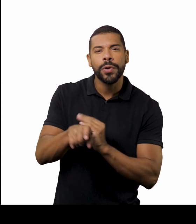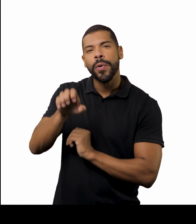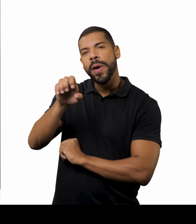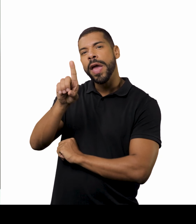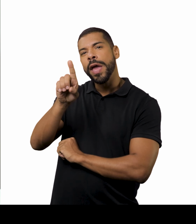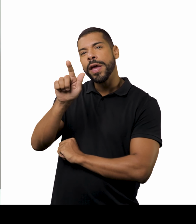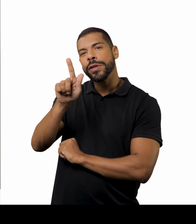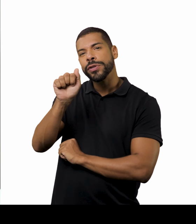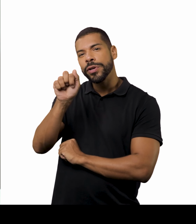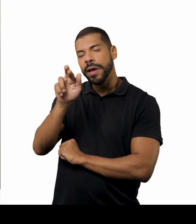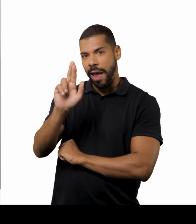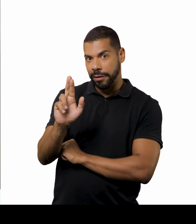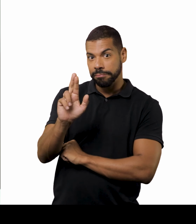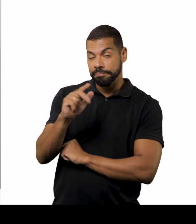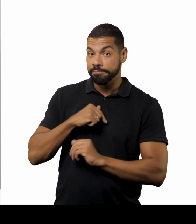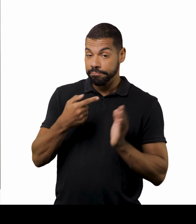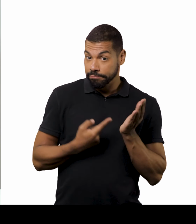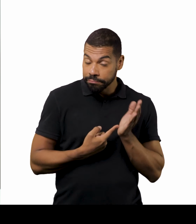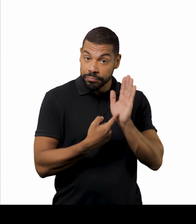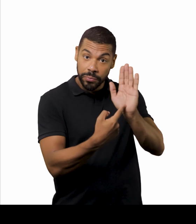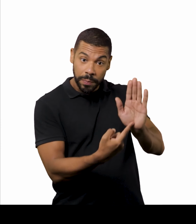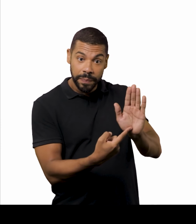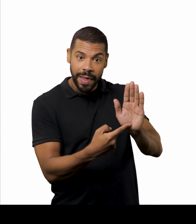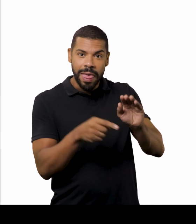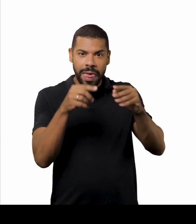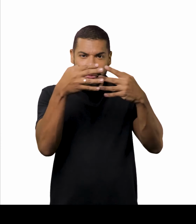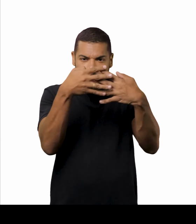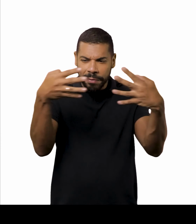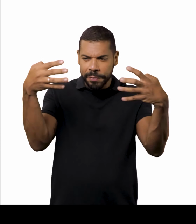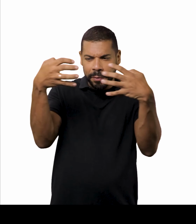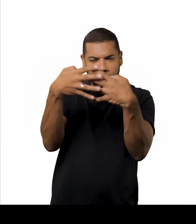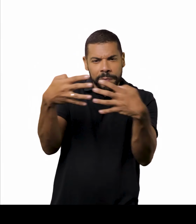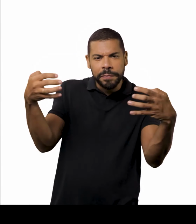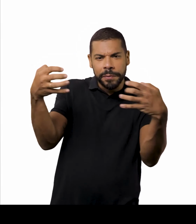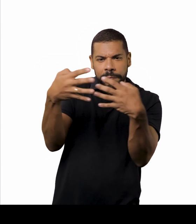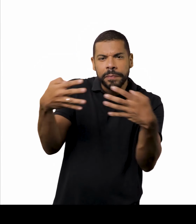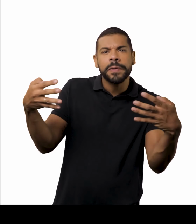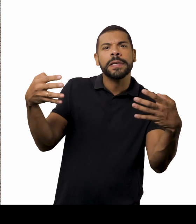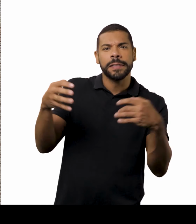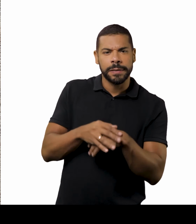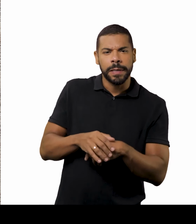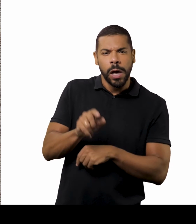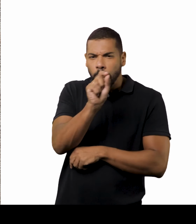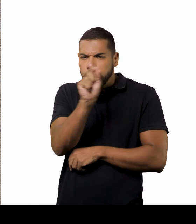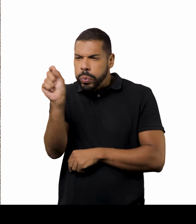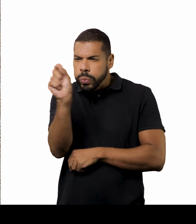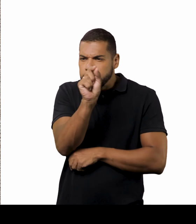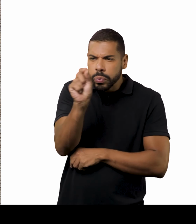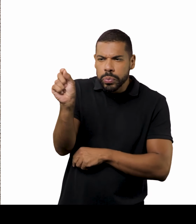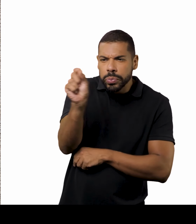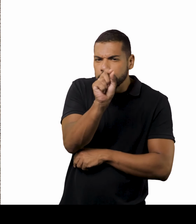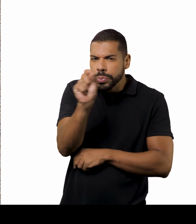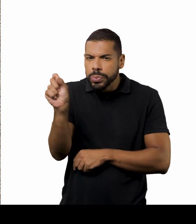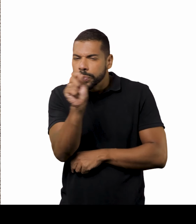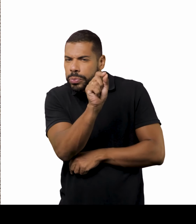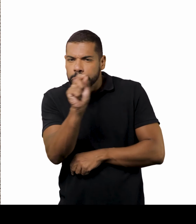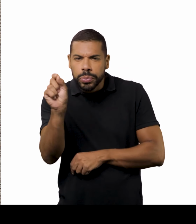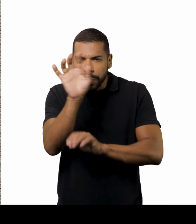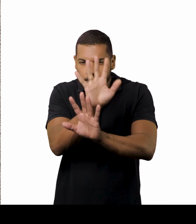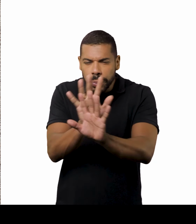Edgar e uma série que ele me apresentou são as linhas que vão e vêm de forma a preencher